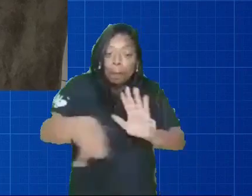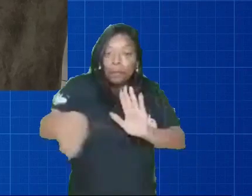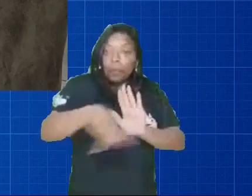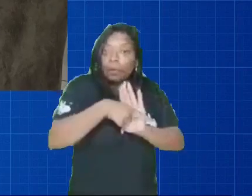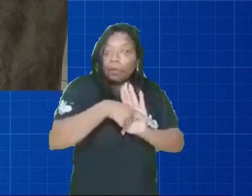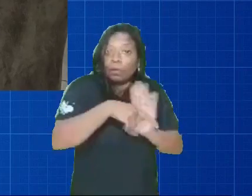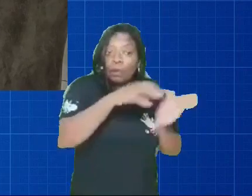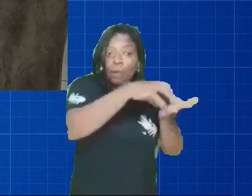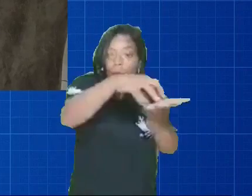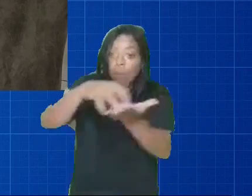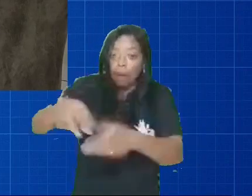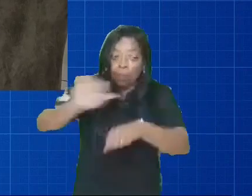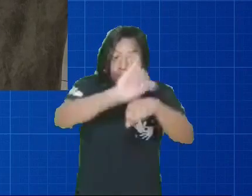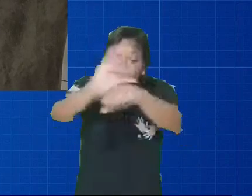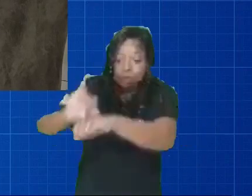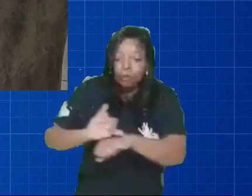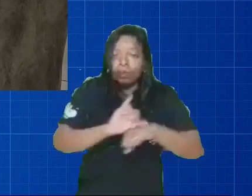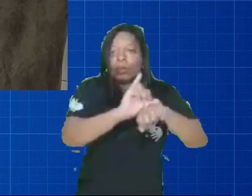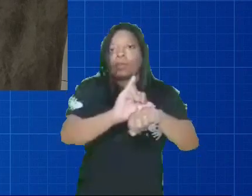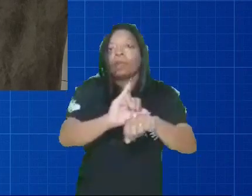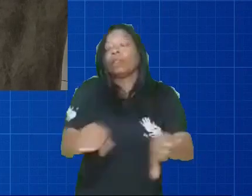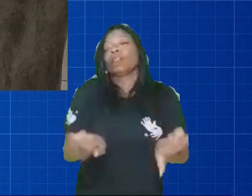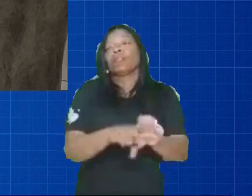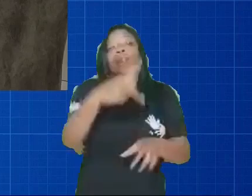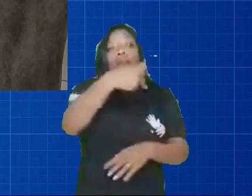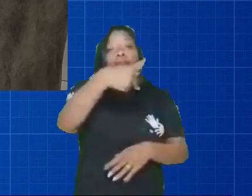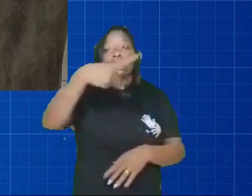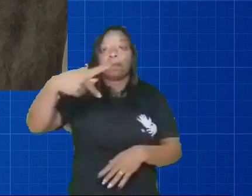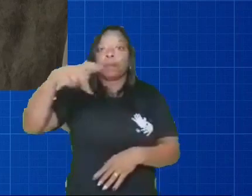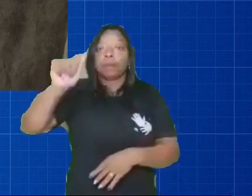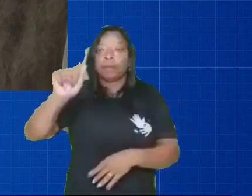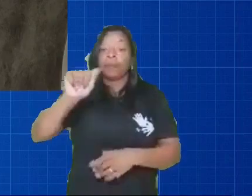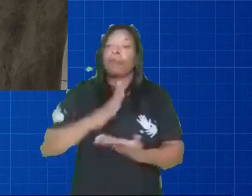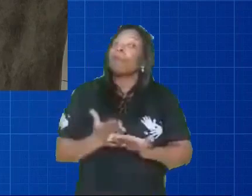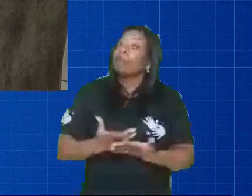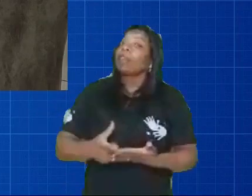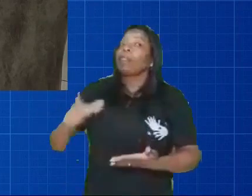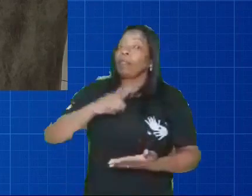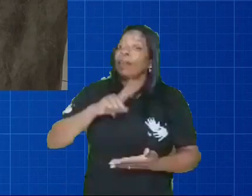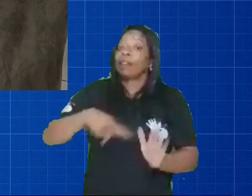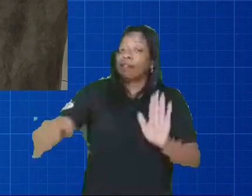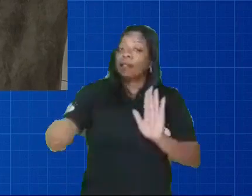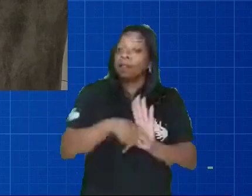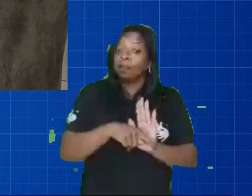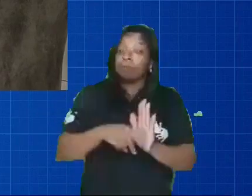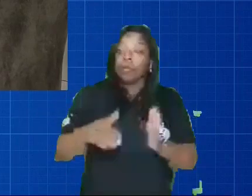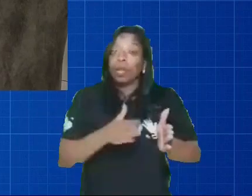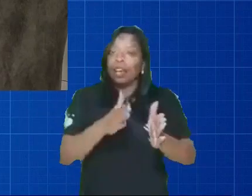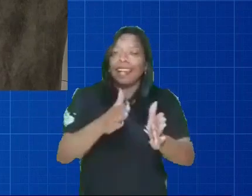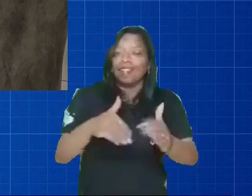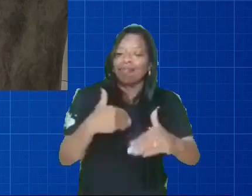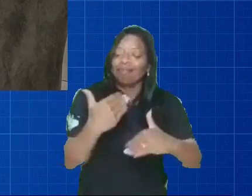e no PPA. Então, eu vejo que passa por um caminho também de institucionalização nossa de educadores